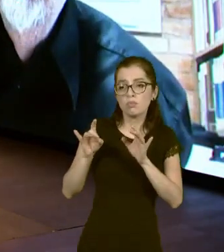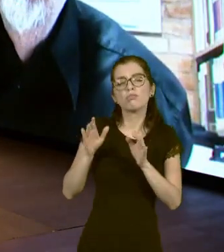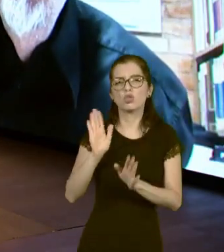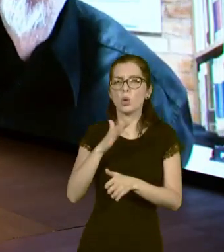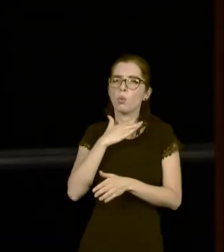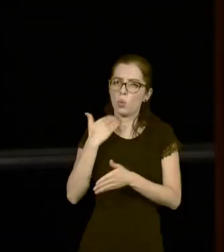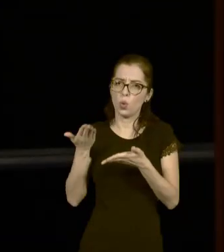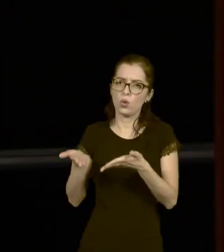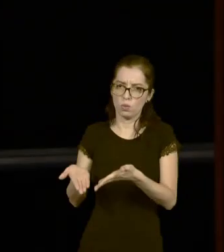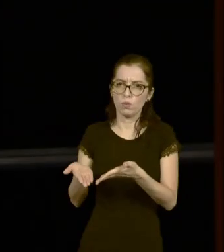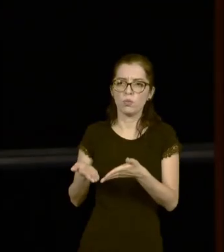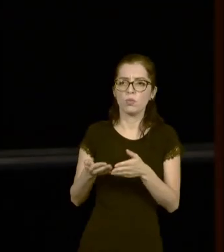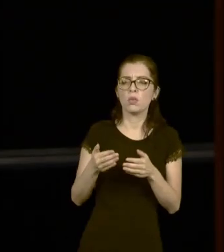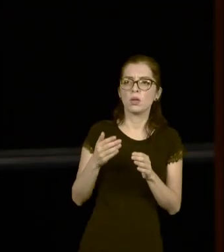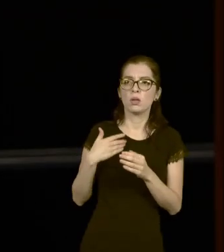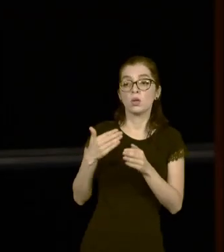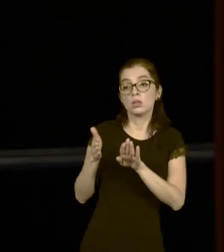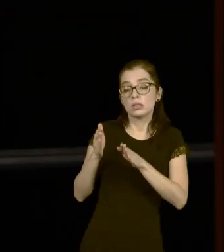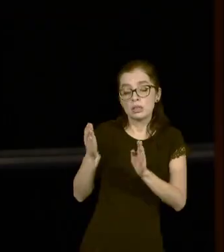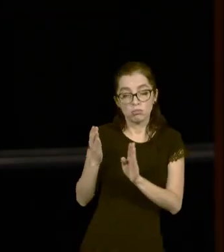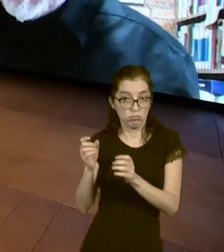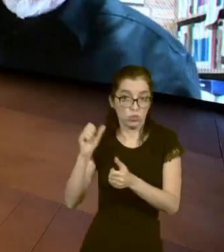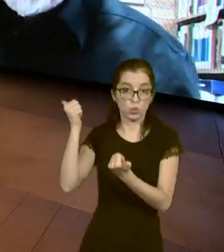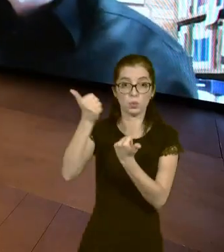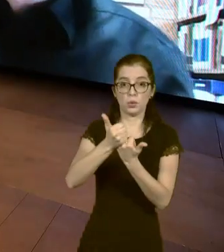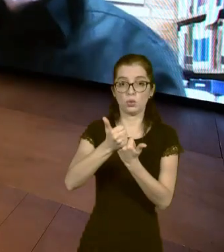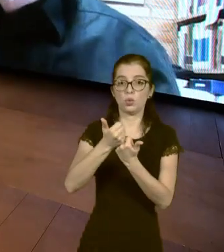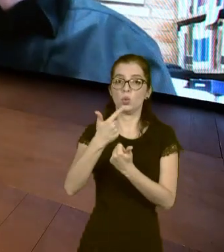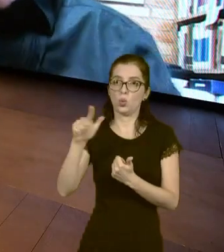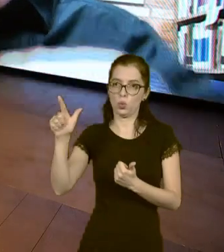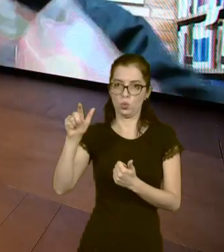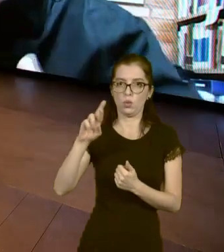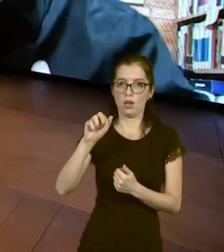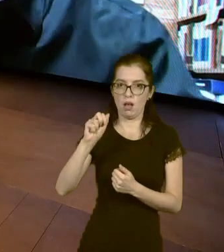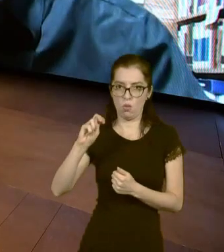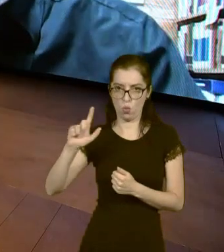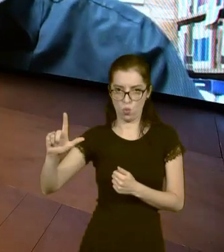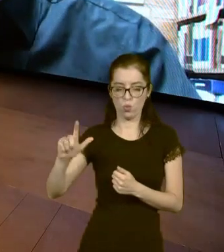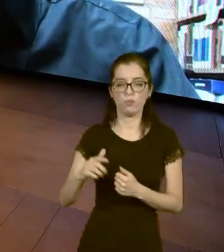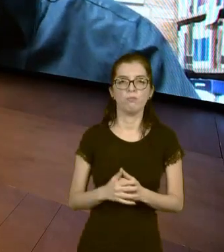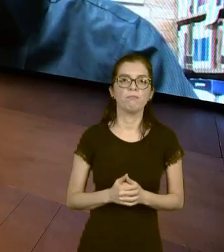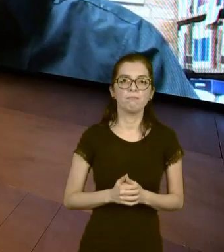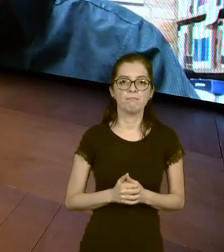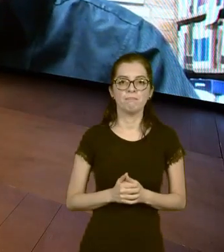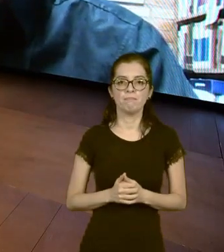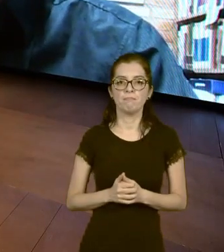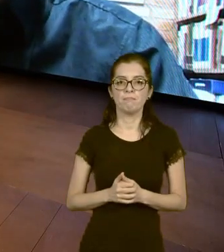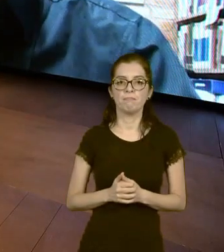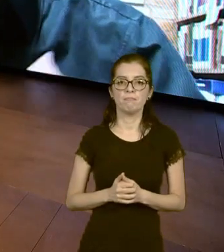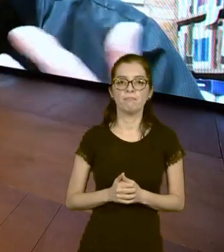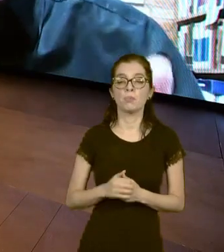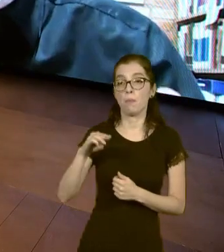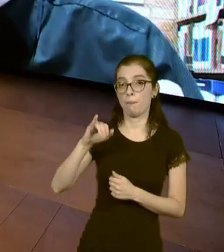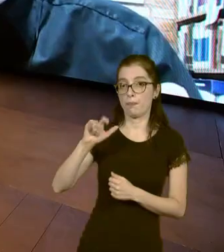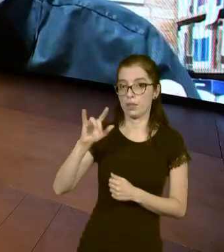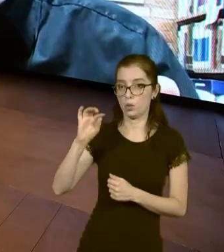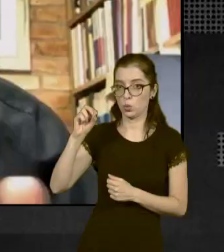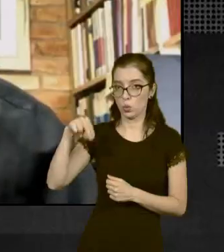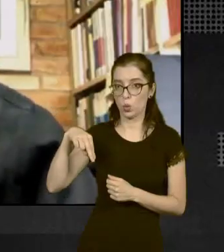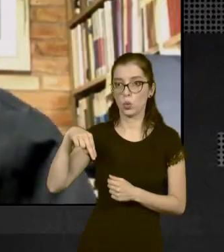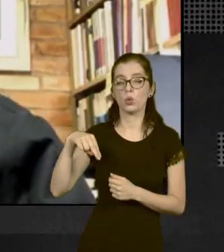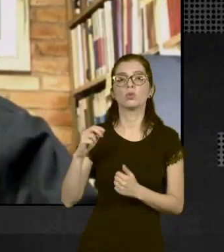escola. E eu, então, fui para a Fundação das Artes para reabrir a escola de teatro da Fundação das Artes, que foi o que eu